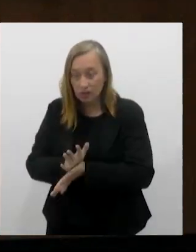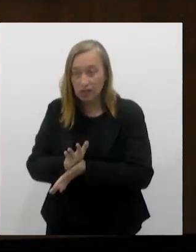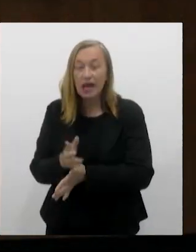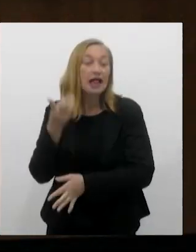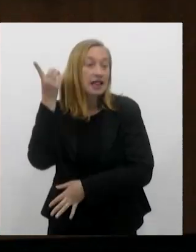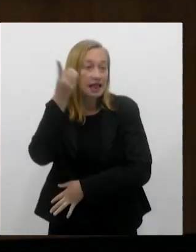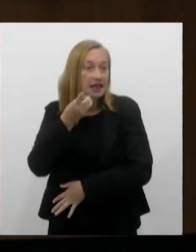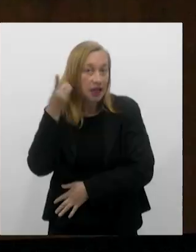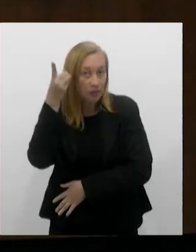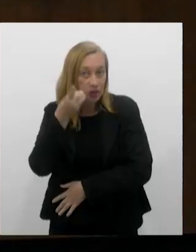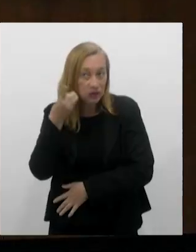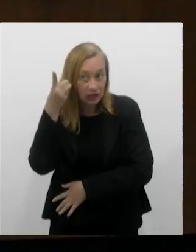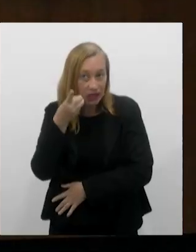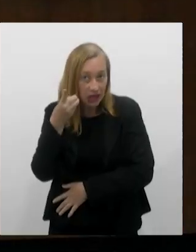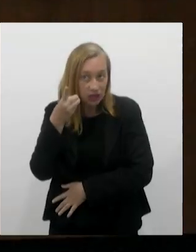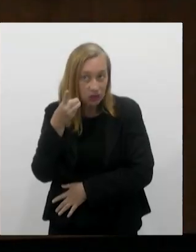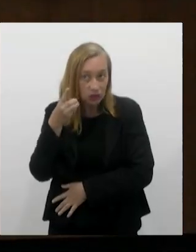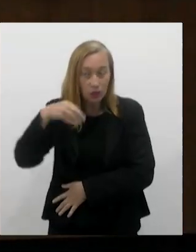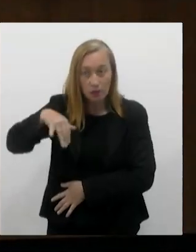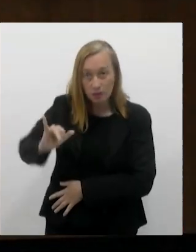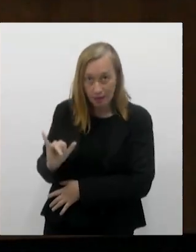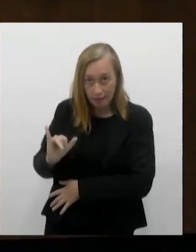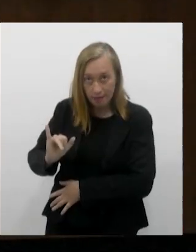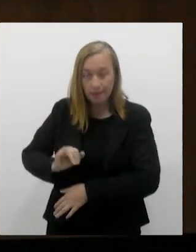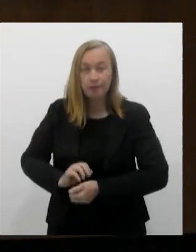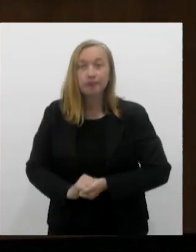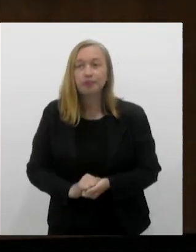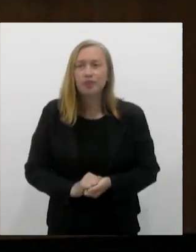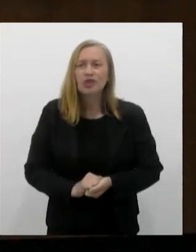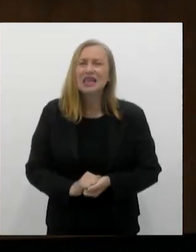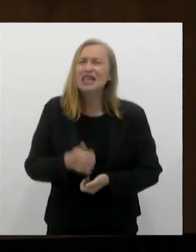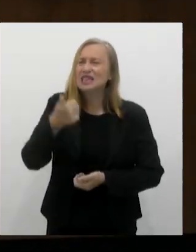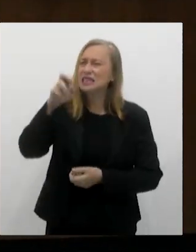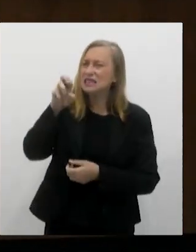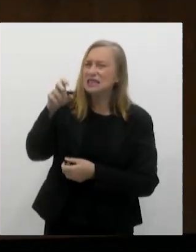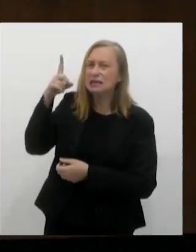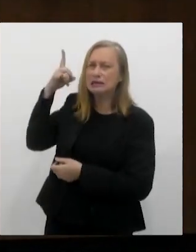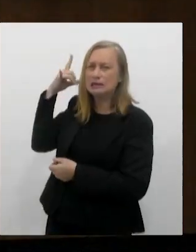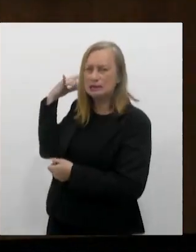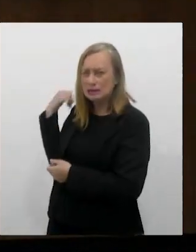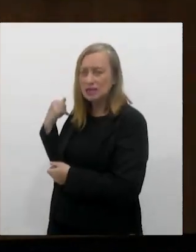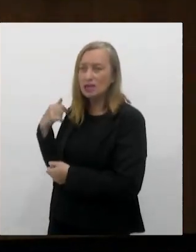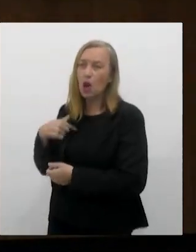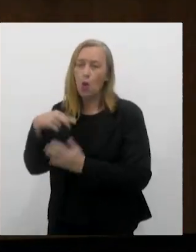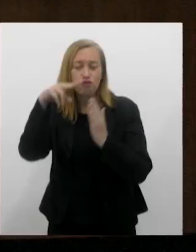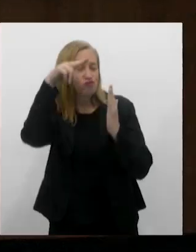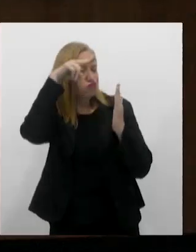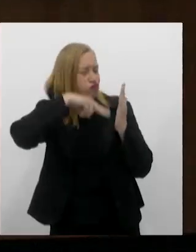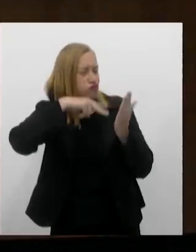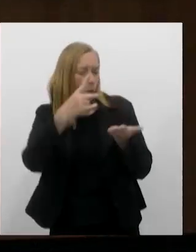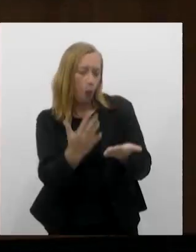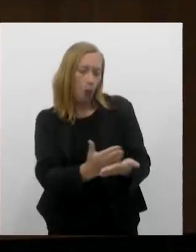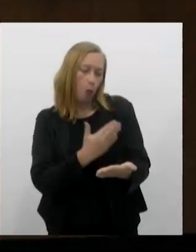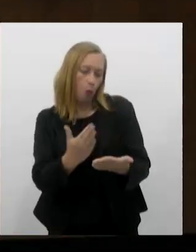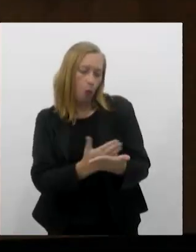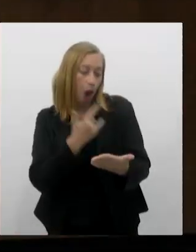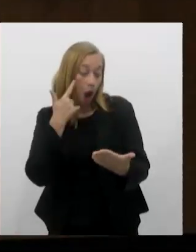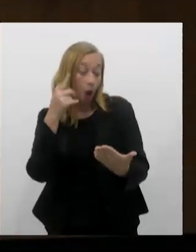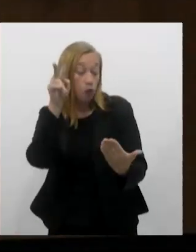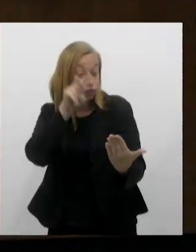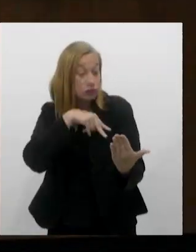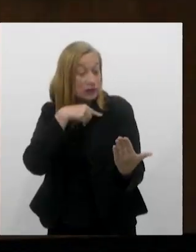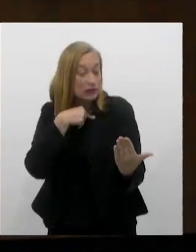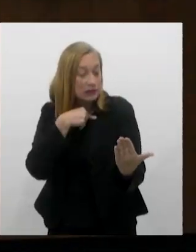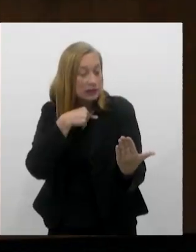Deputado Carlos Mink, há uns 15 dias, eu li uma matéria jornalística